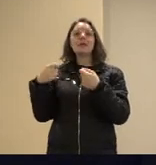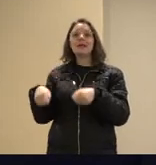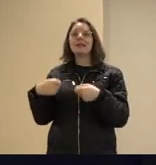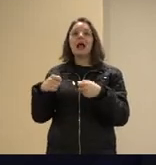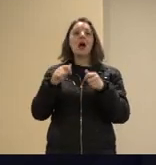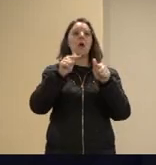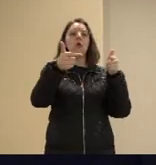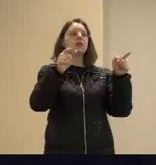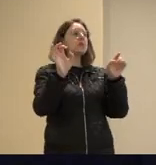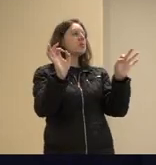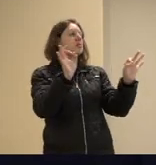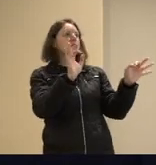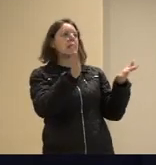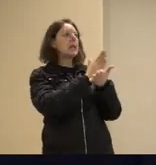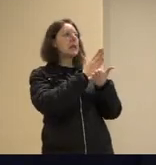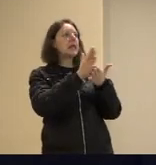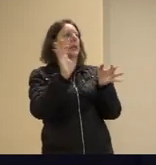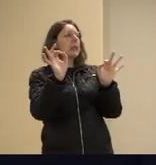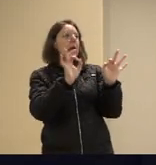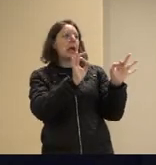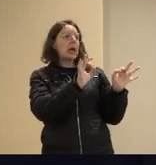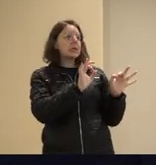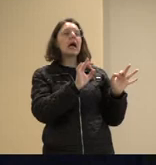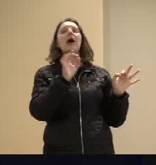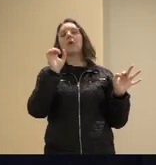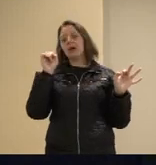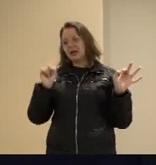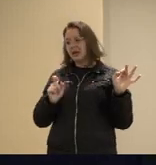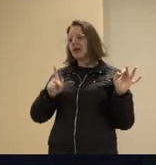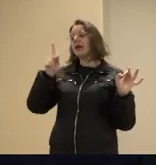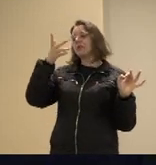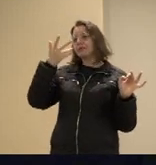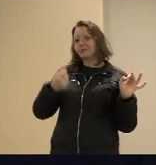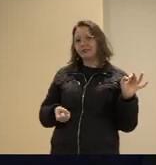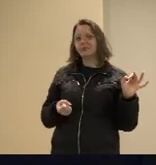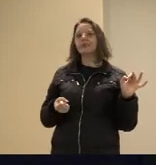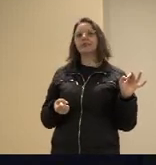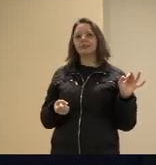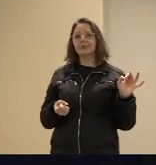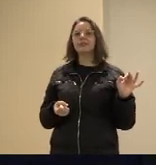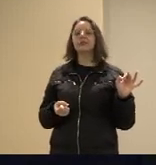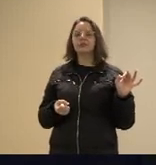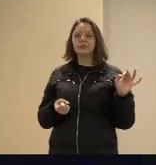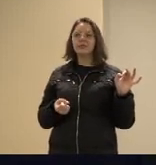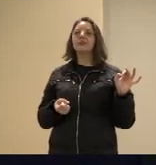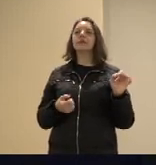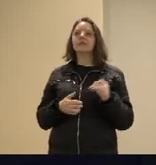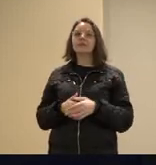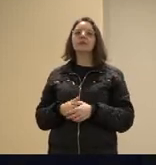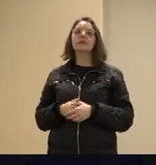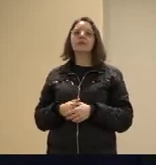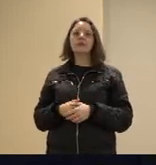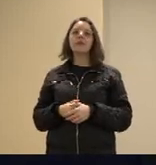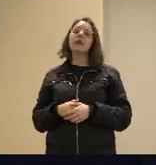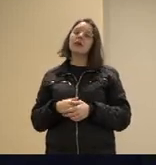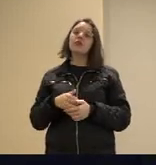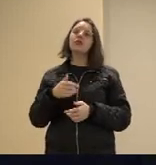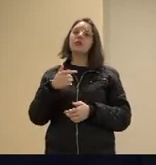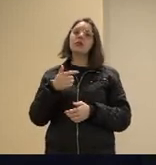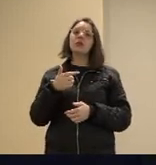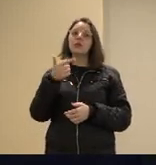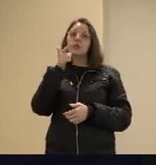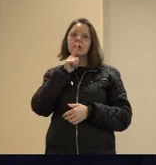outra alternativa, que ela é uma medida extrema, né, e que ela seja realmente provisória,